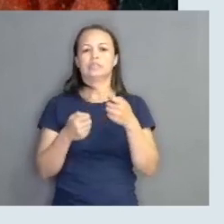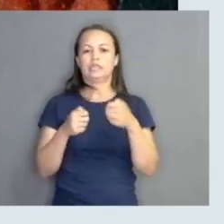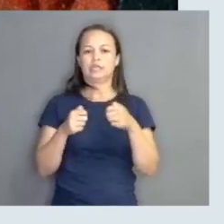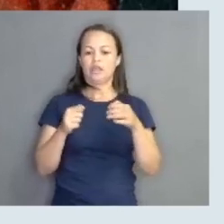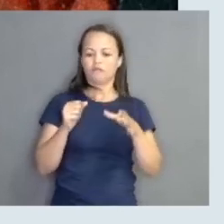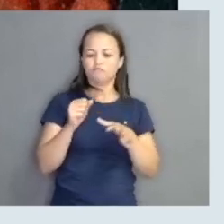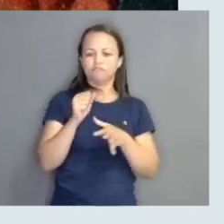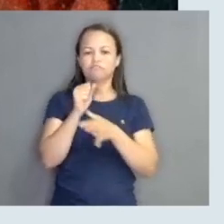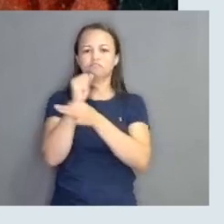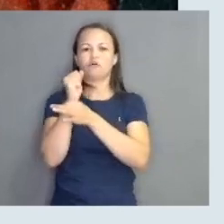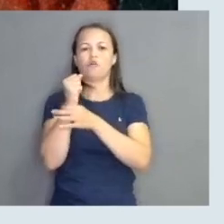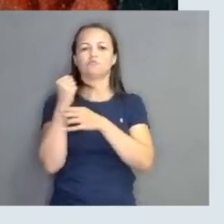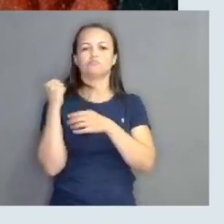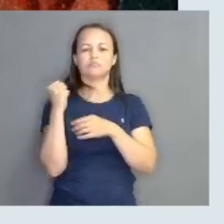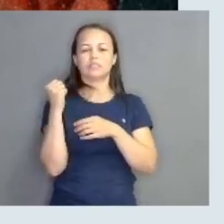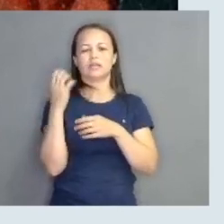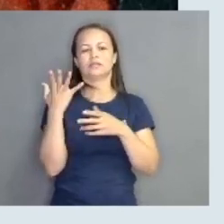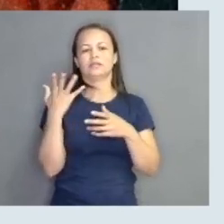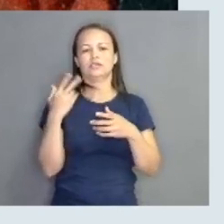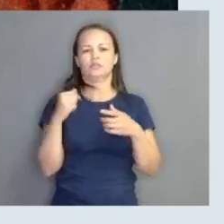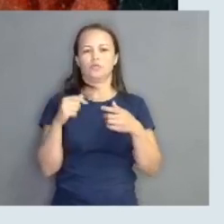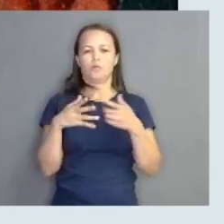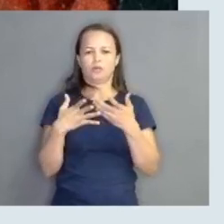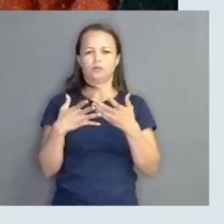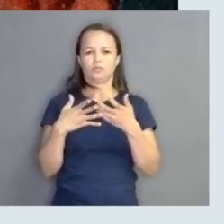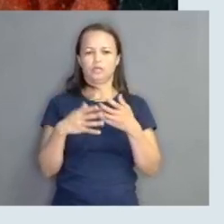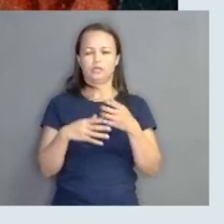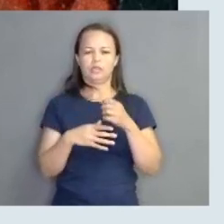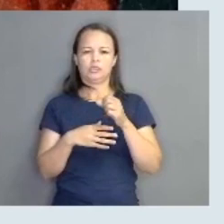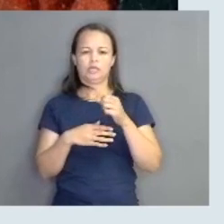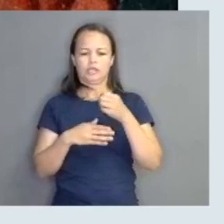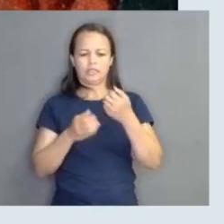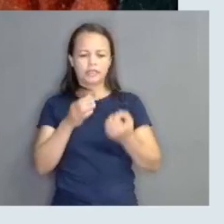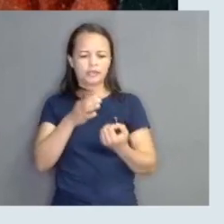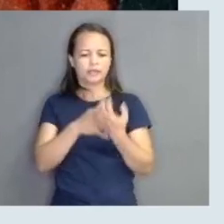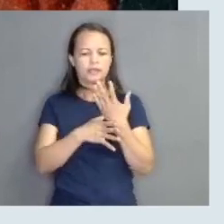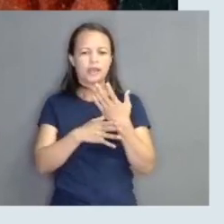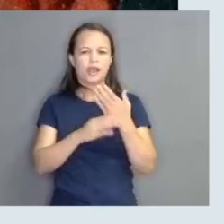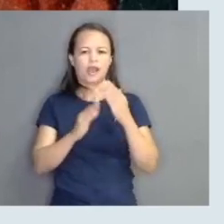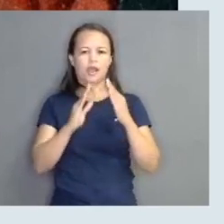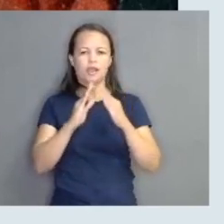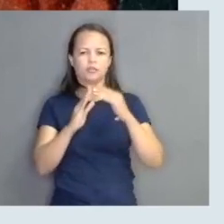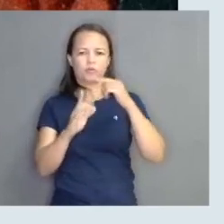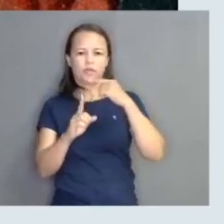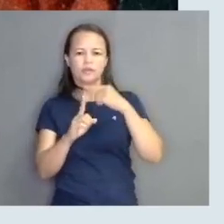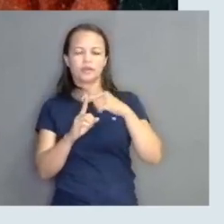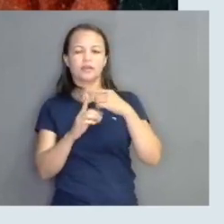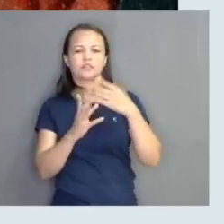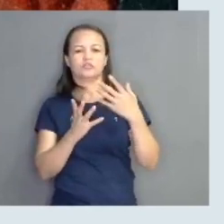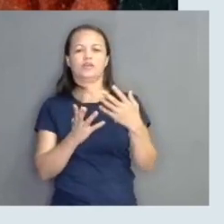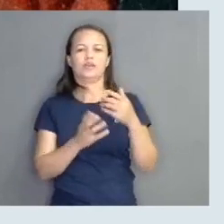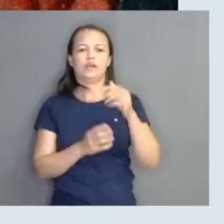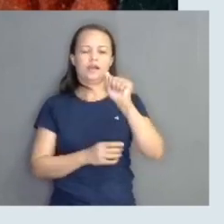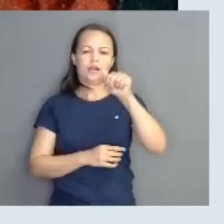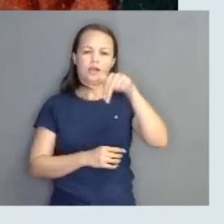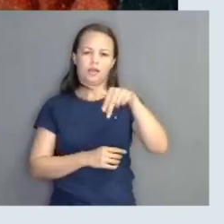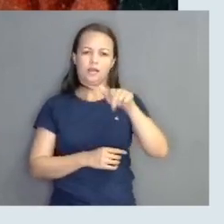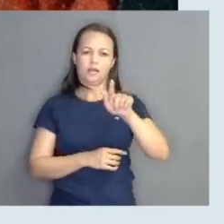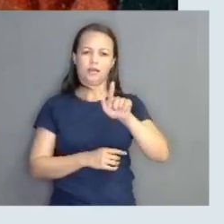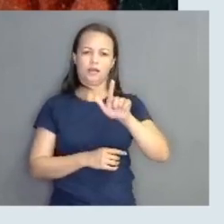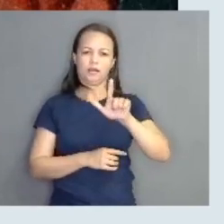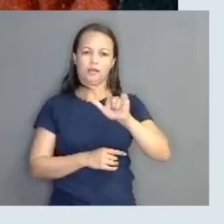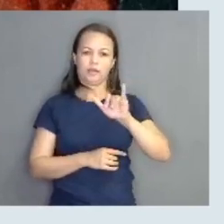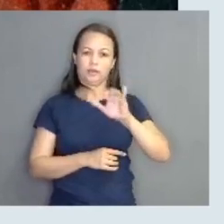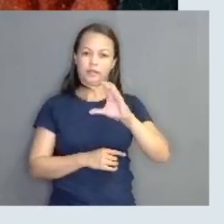fortalecido os poderes dele com um ato de supremacia. Teria criado a igreja anglicana. veja, através de uma imagem.